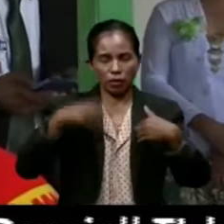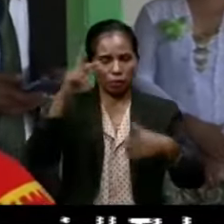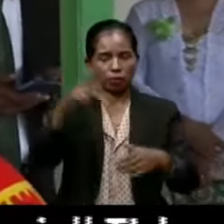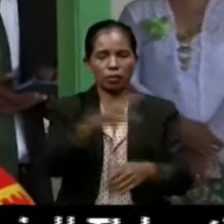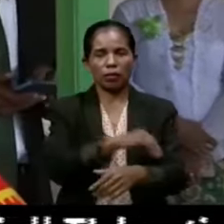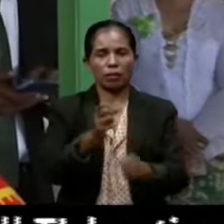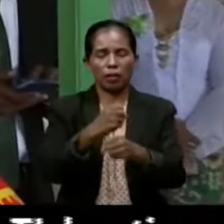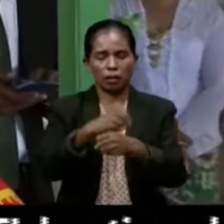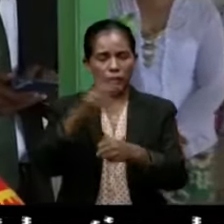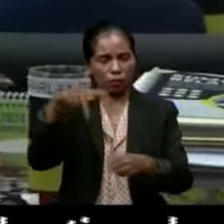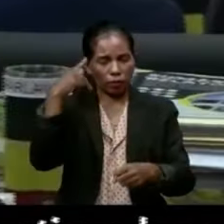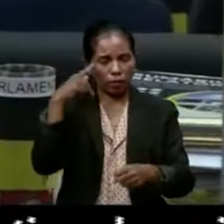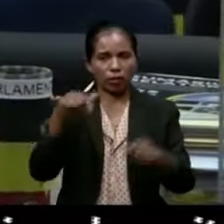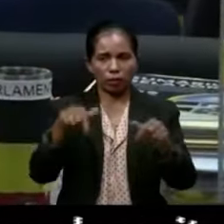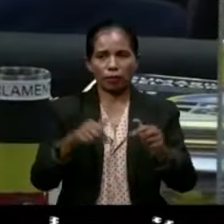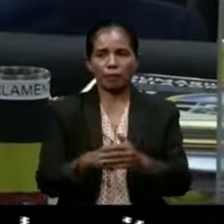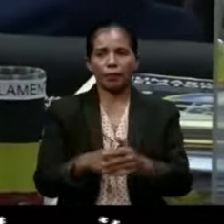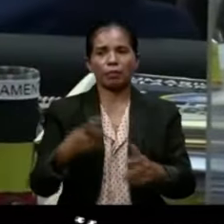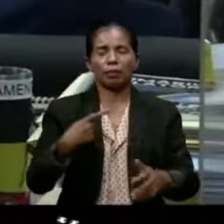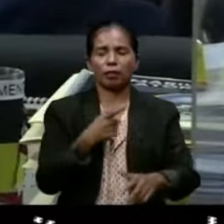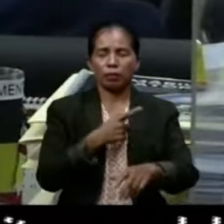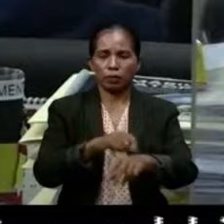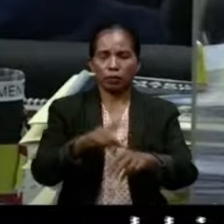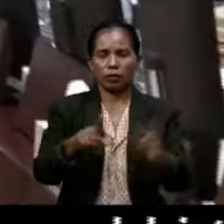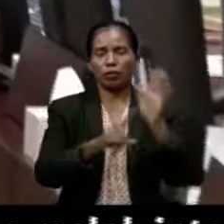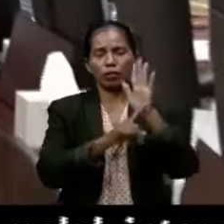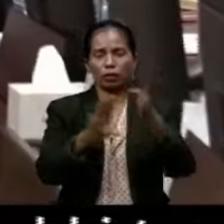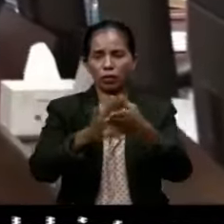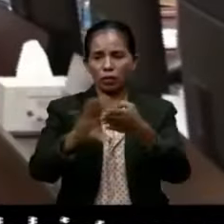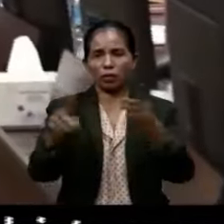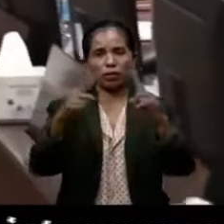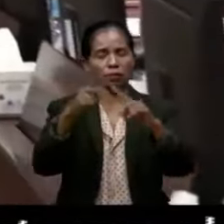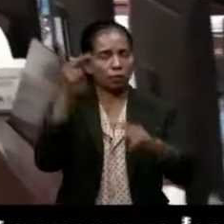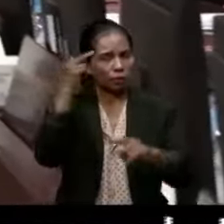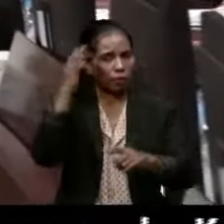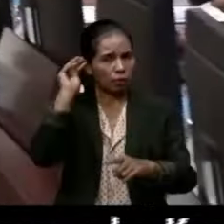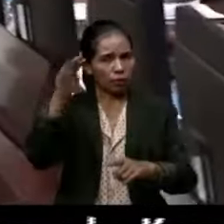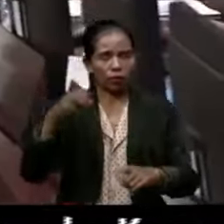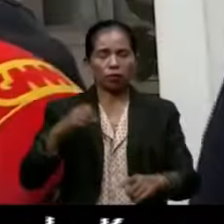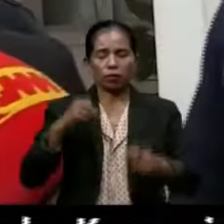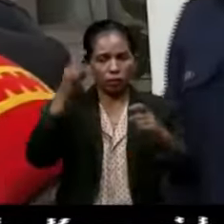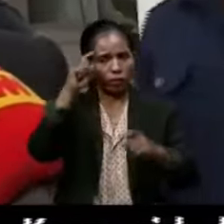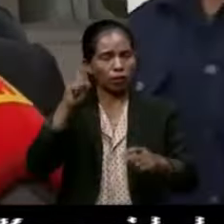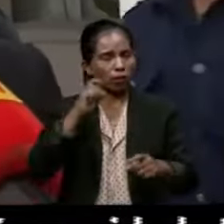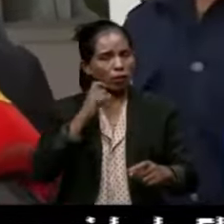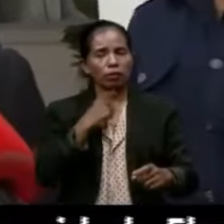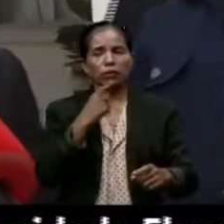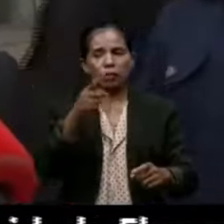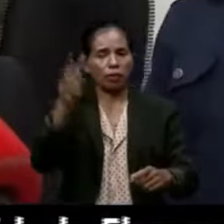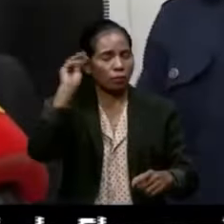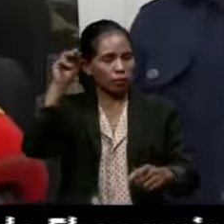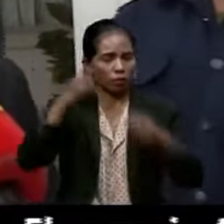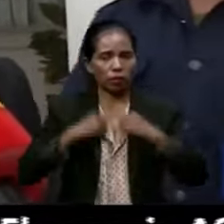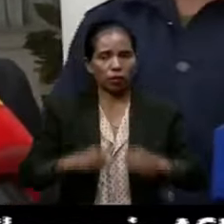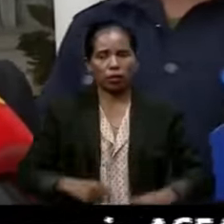ne. Antes ne Parlamento Nacional hatou una carta oficial ida ba primeiro-ministro Kairala Sanana Guzmão, ato autoriza ministra